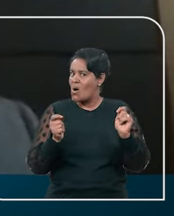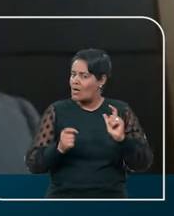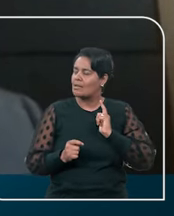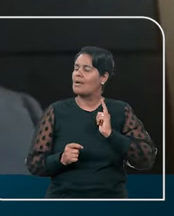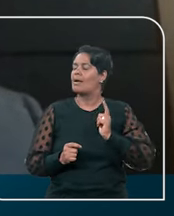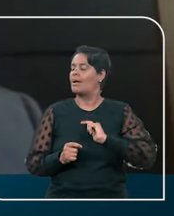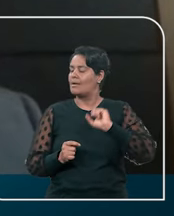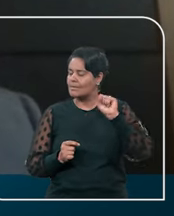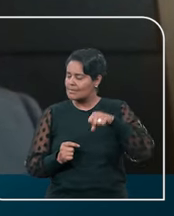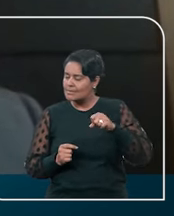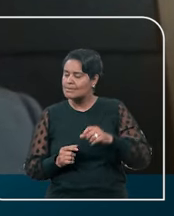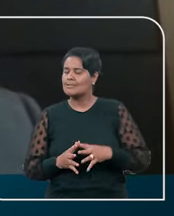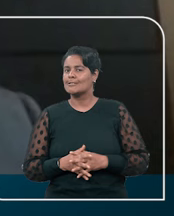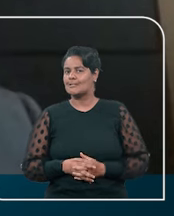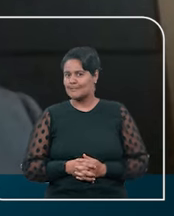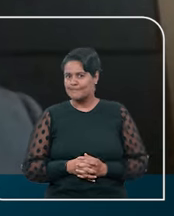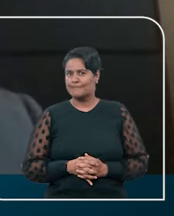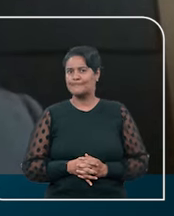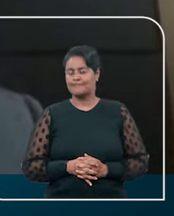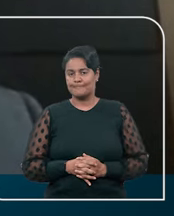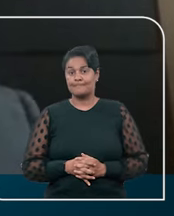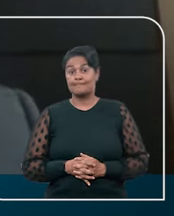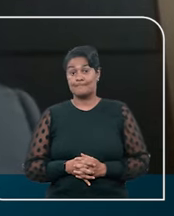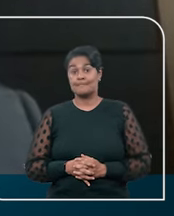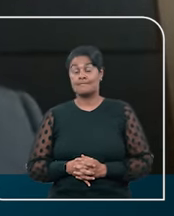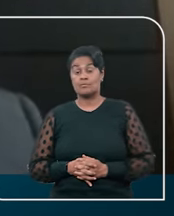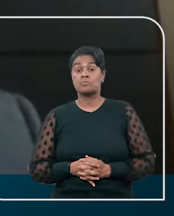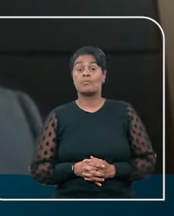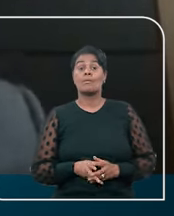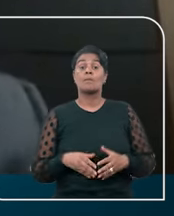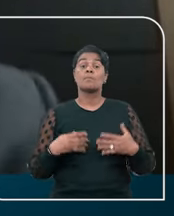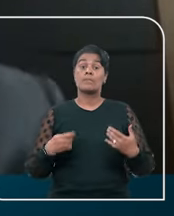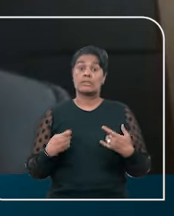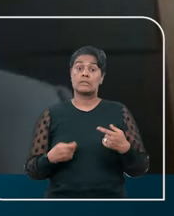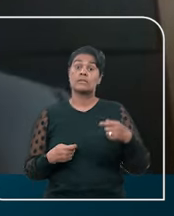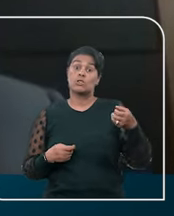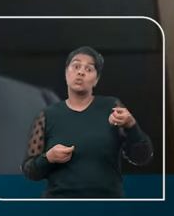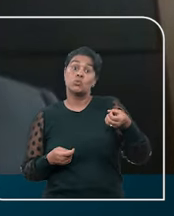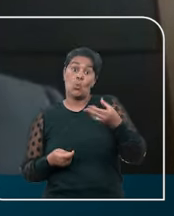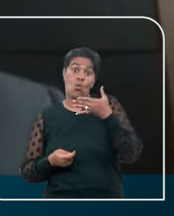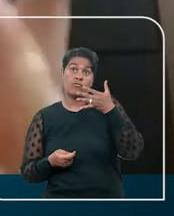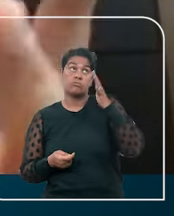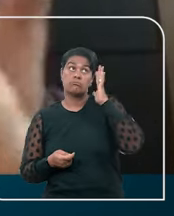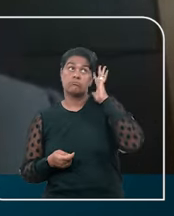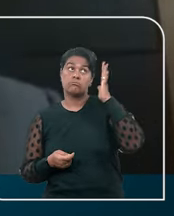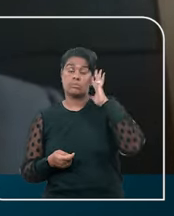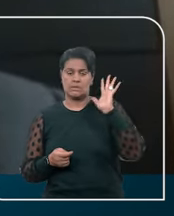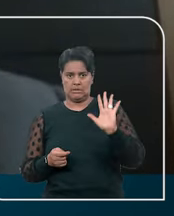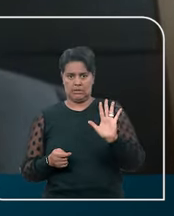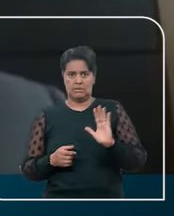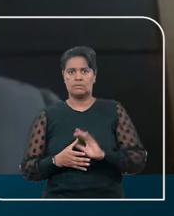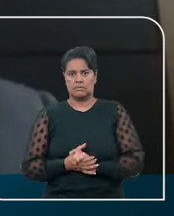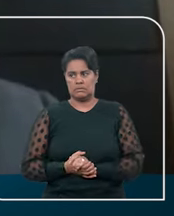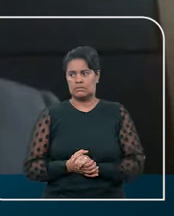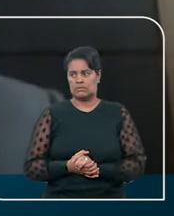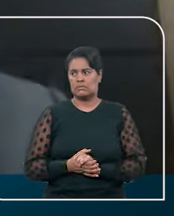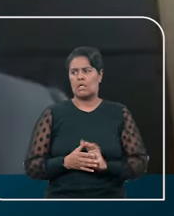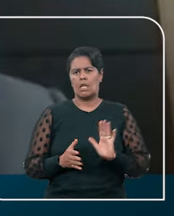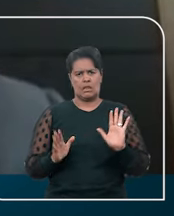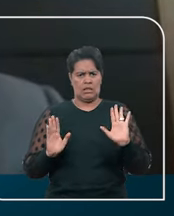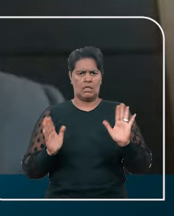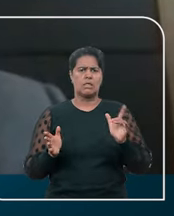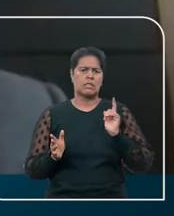né e seria necessário um novo olhar hoje há um desenvolvimento de de conceitos